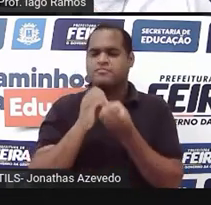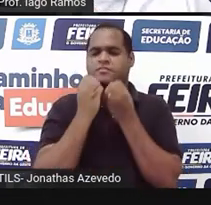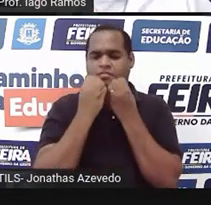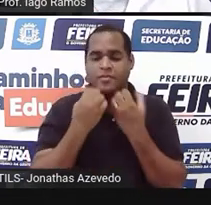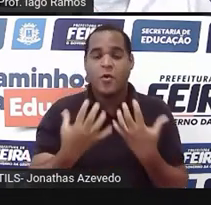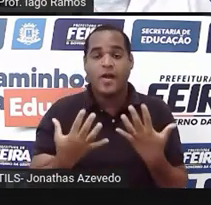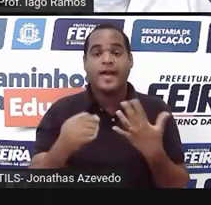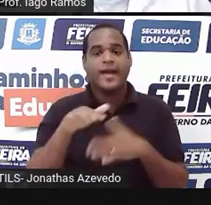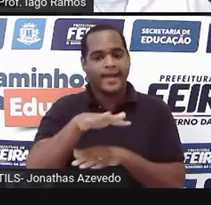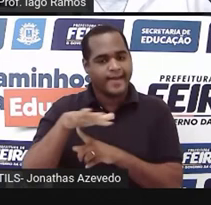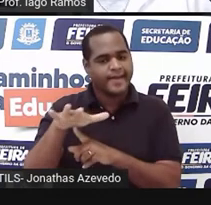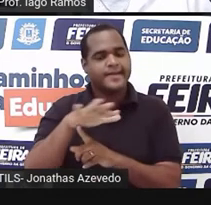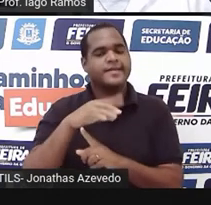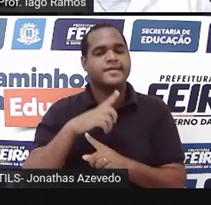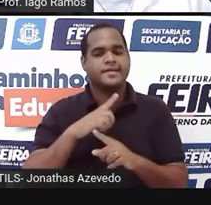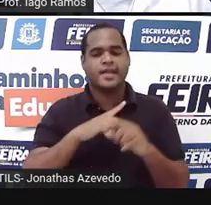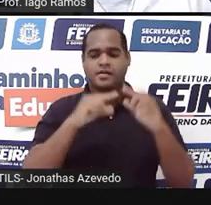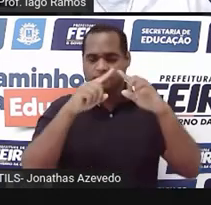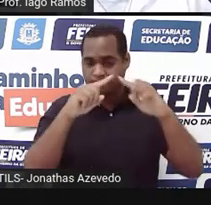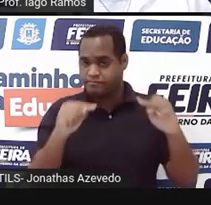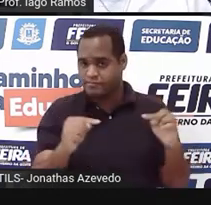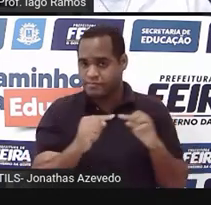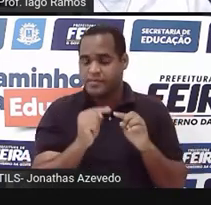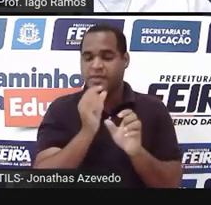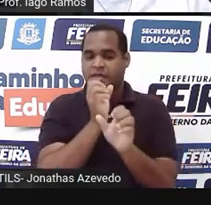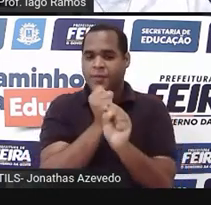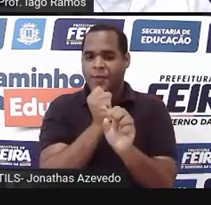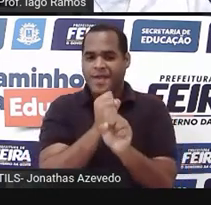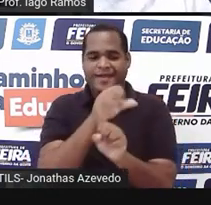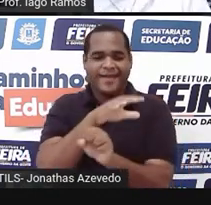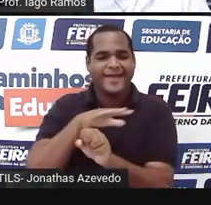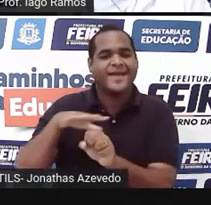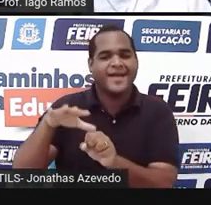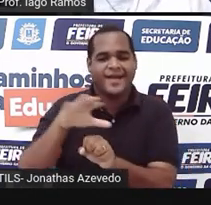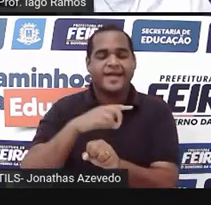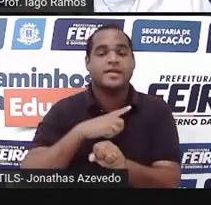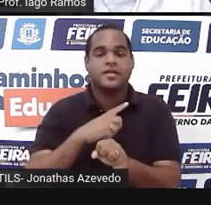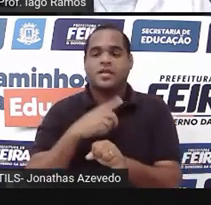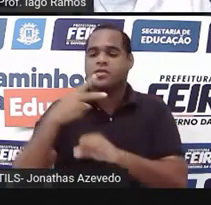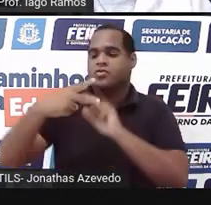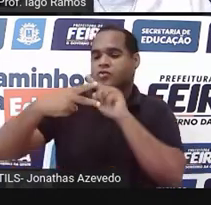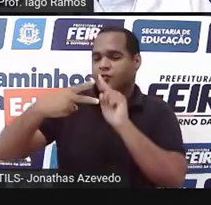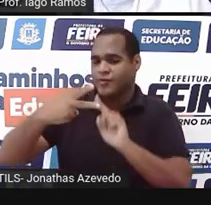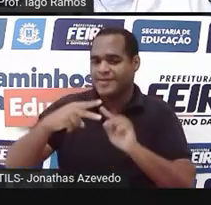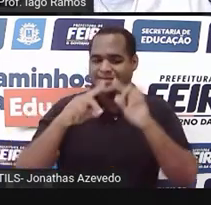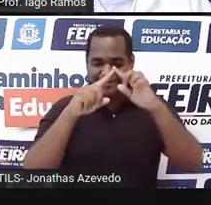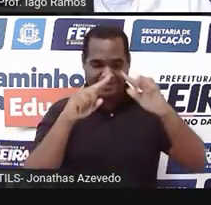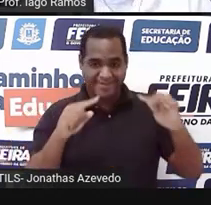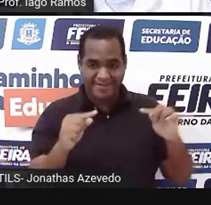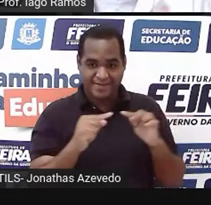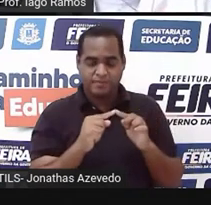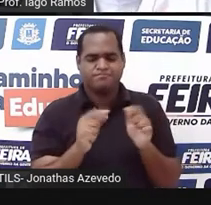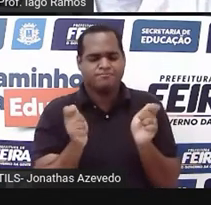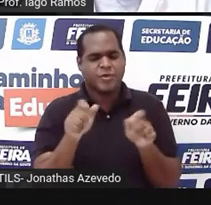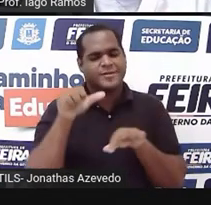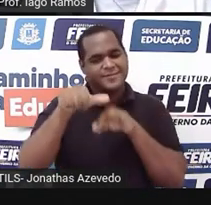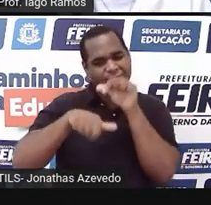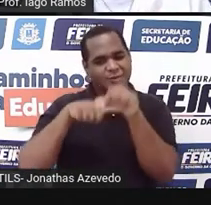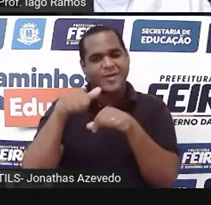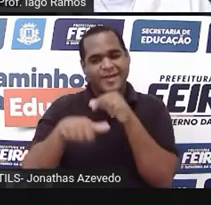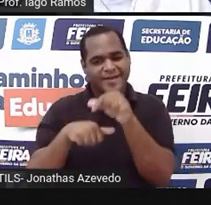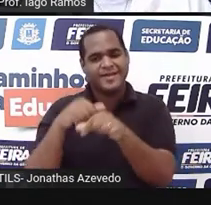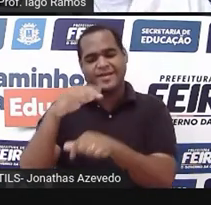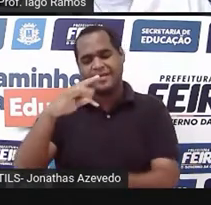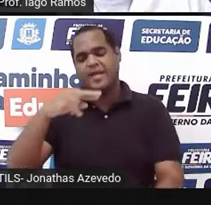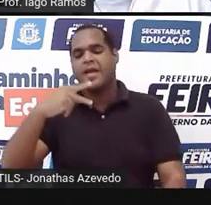é a soma das áreas dos triângulos que formam esse trapézio é como a gente acabou de